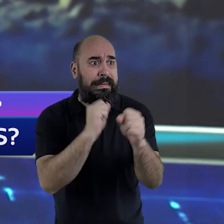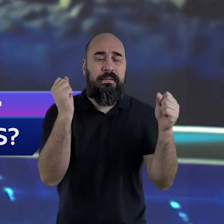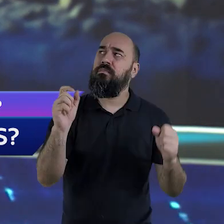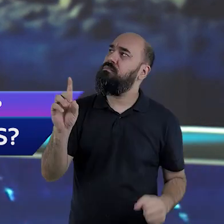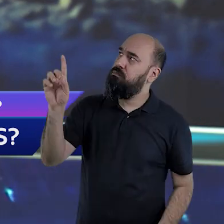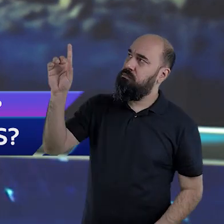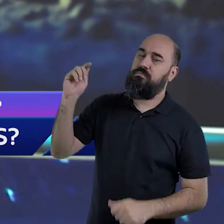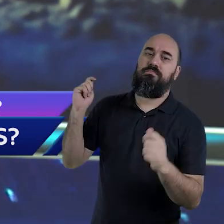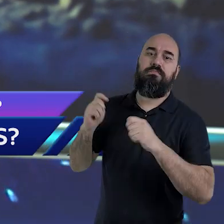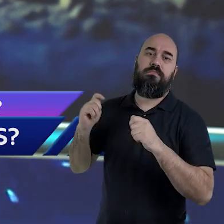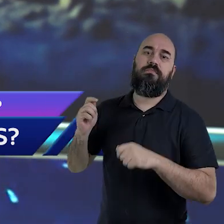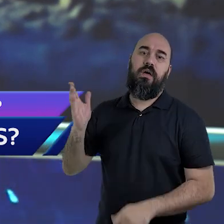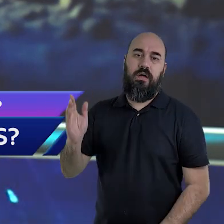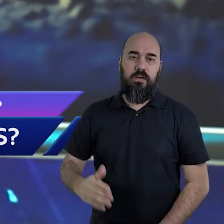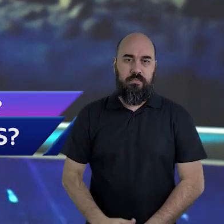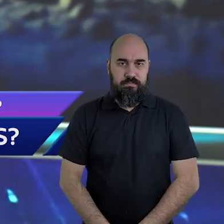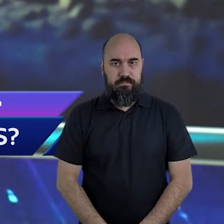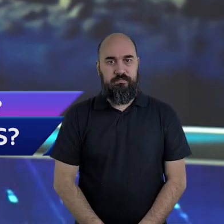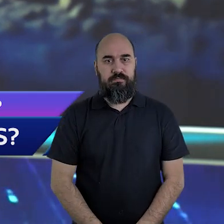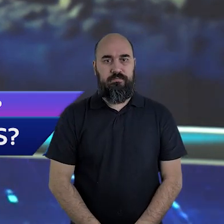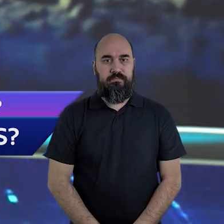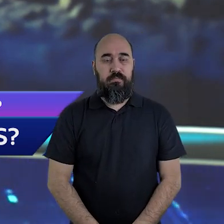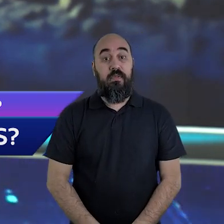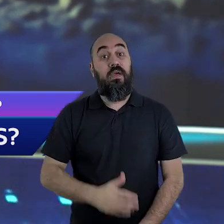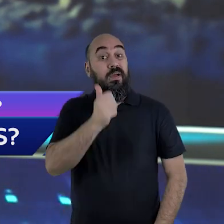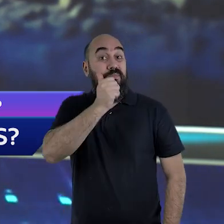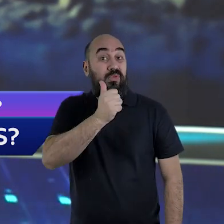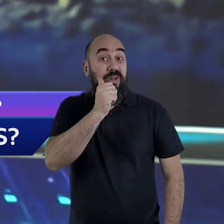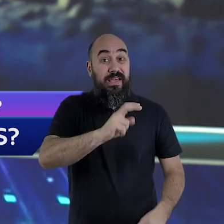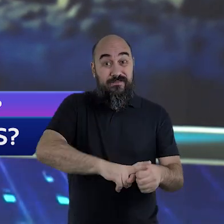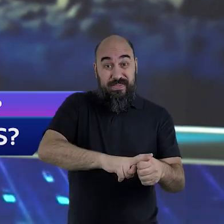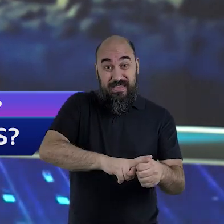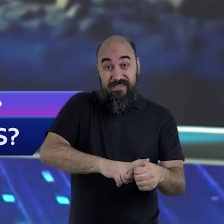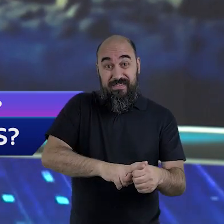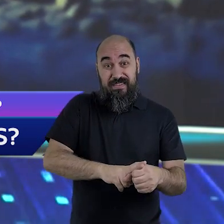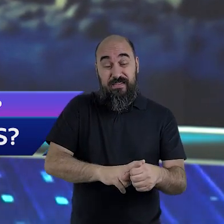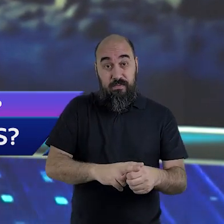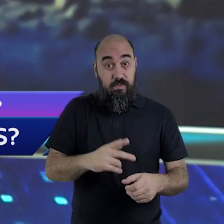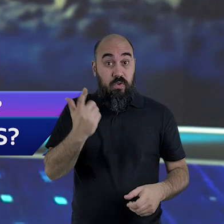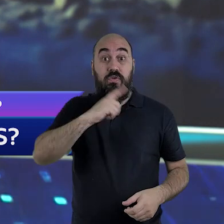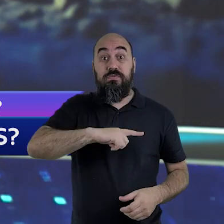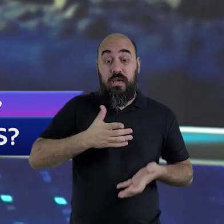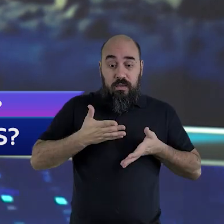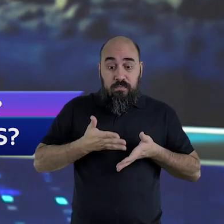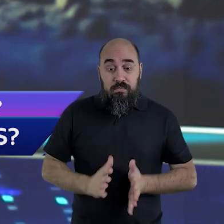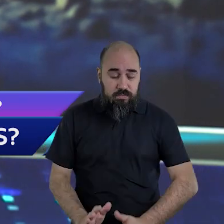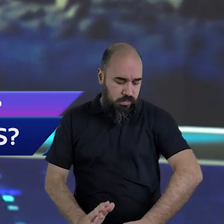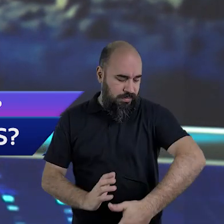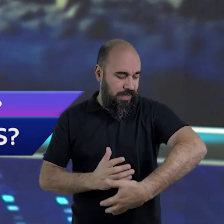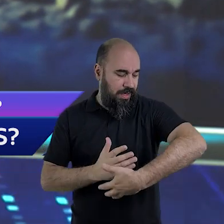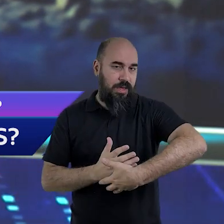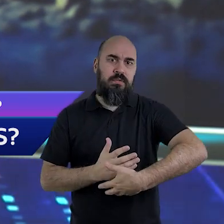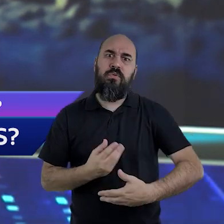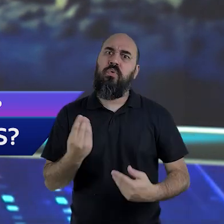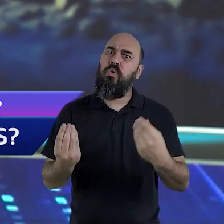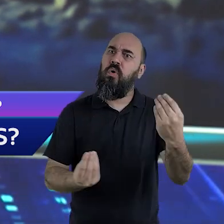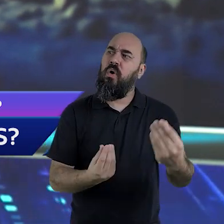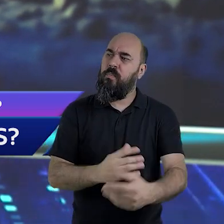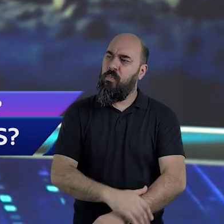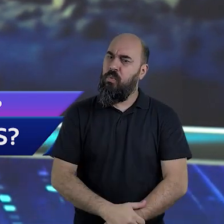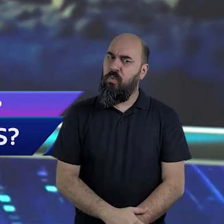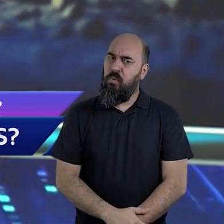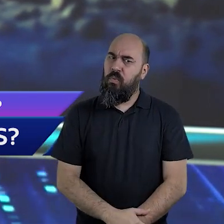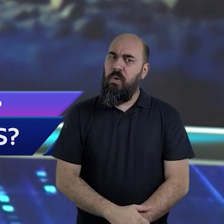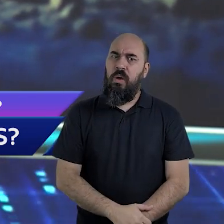Uma virgem dar à luz a um bebê é uma impossibilidade para os seres humanos. Mas